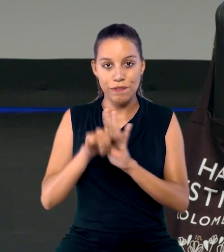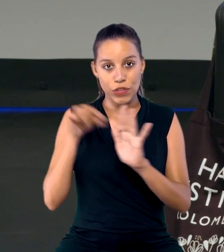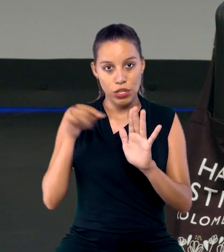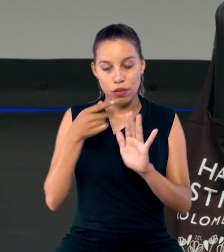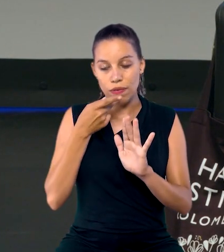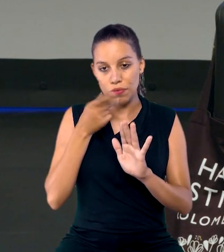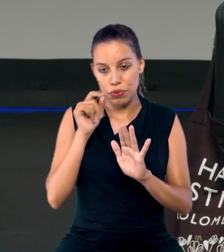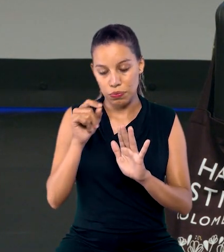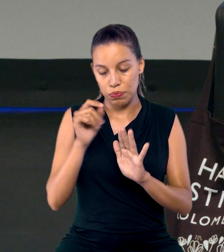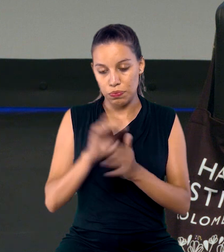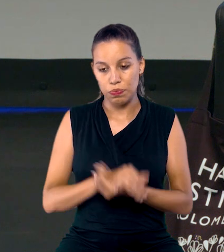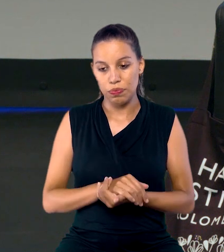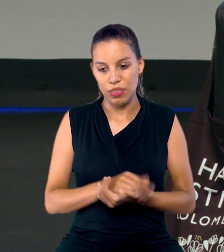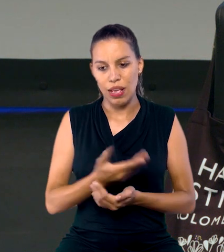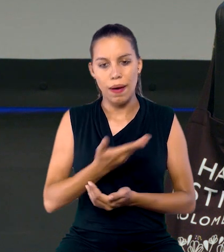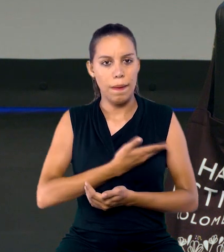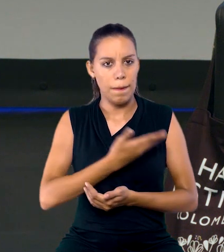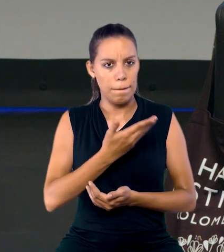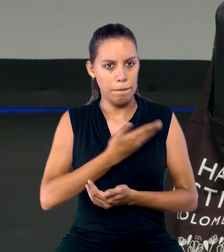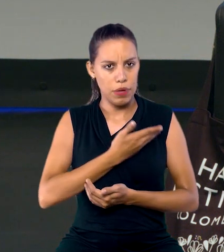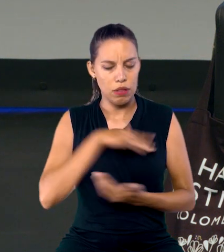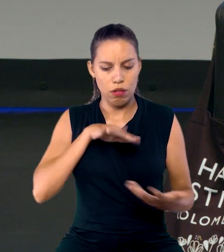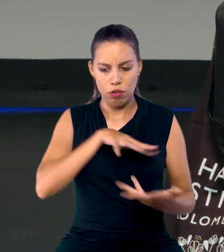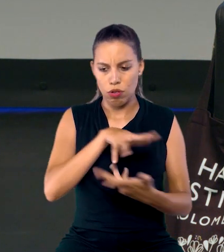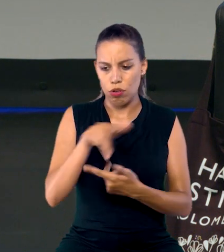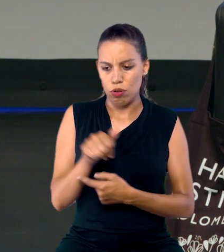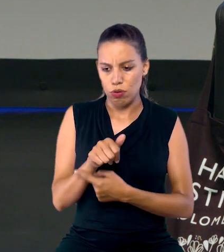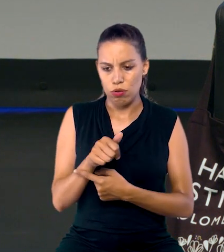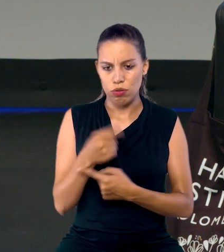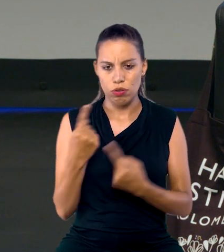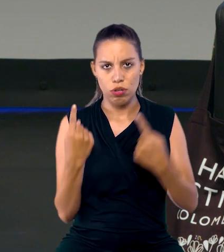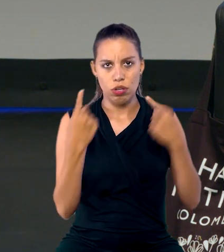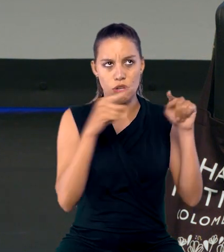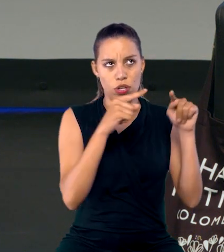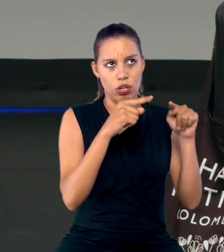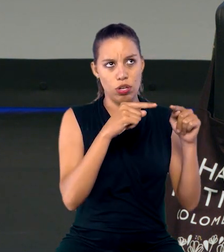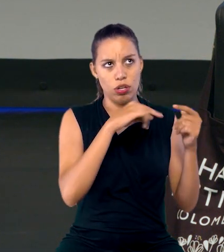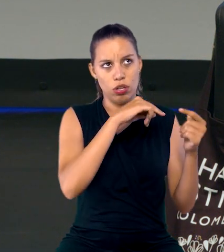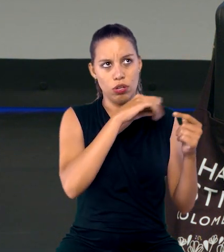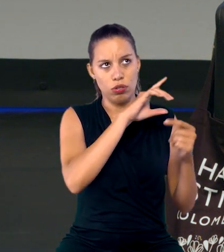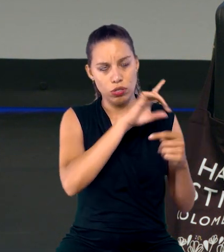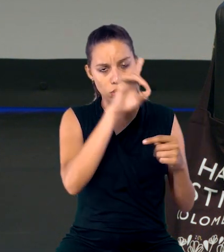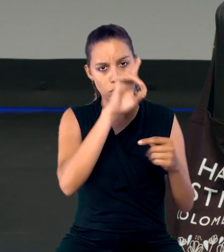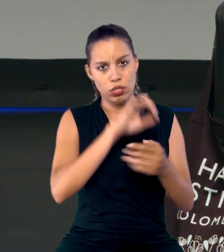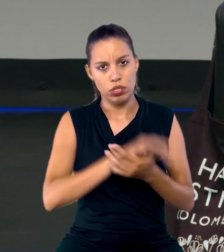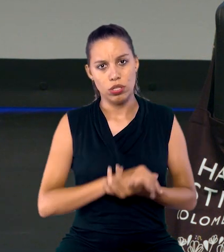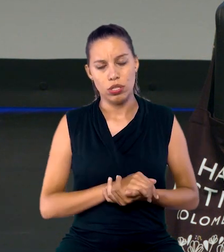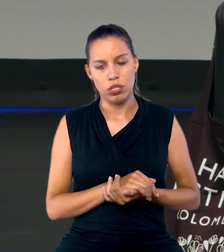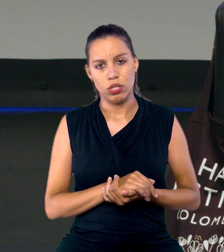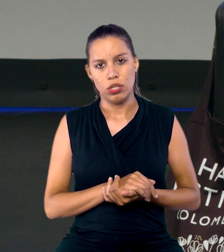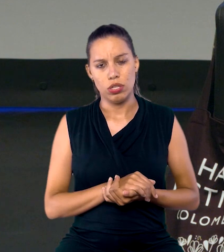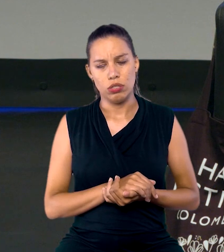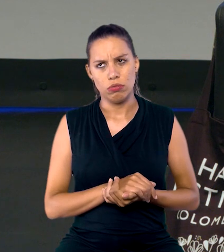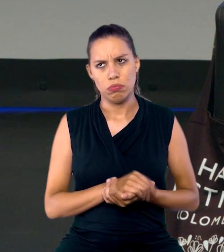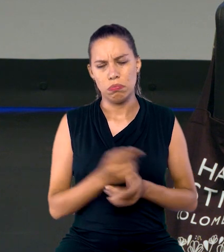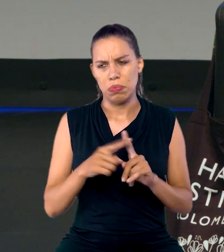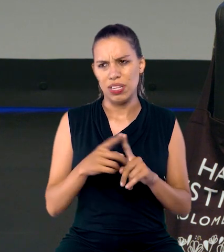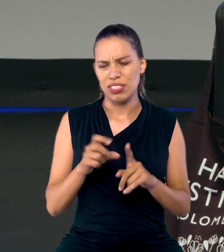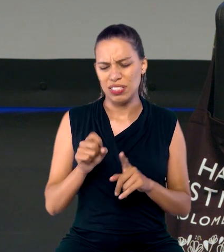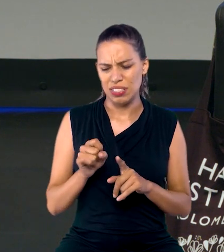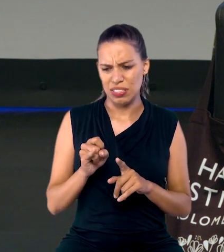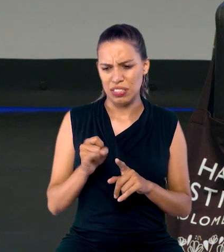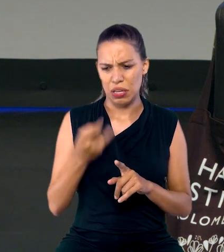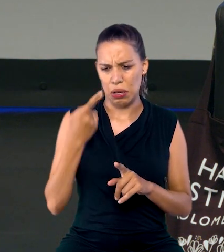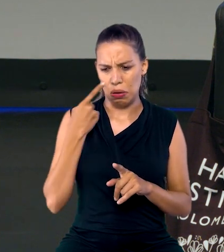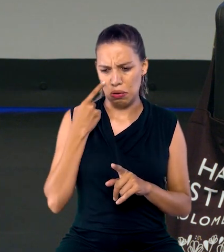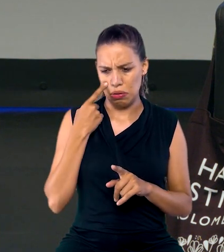bíblico, que diz assim: amizade com o mundo, inimizade com Deus, né? Então, se a gente olhar para